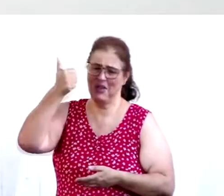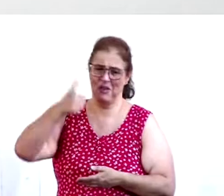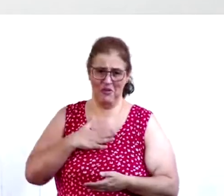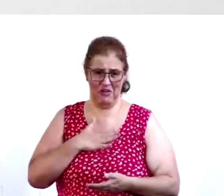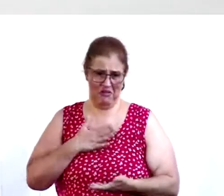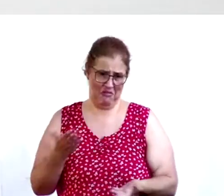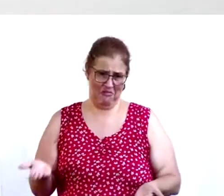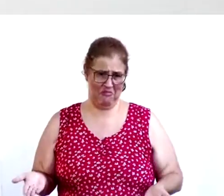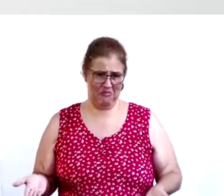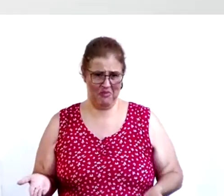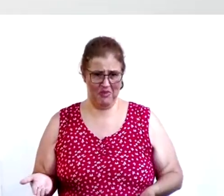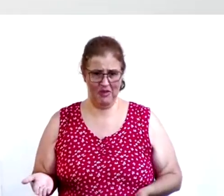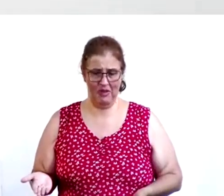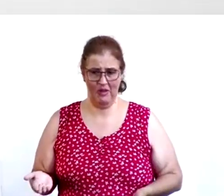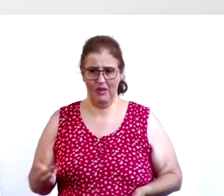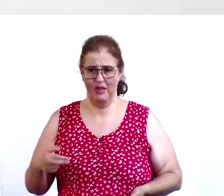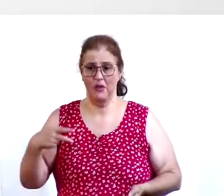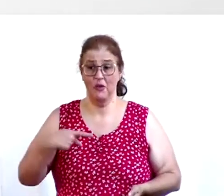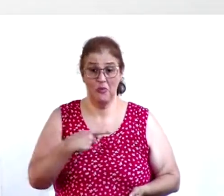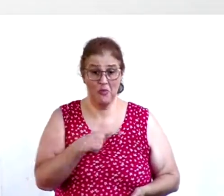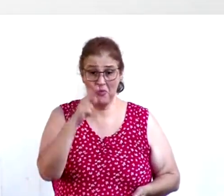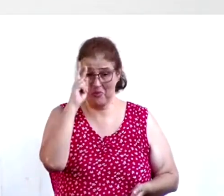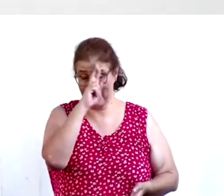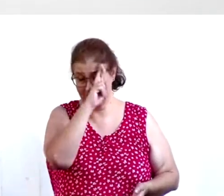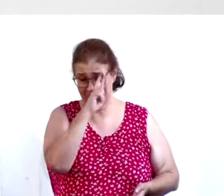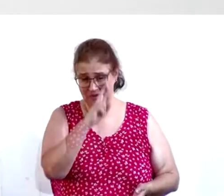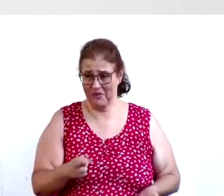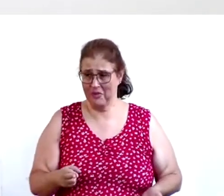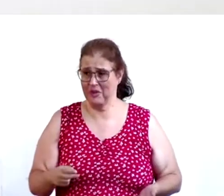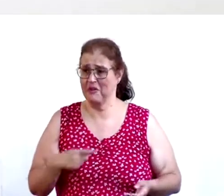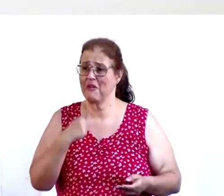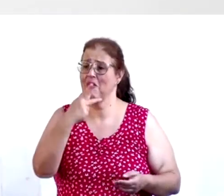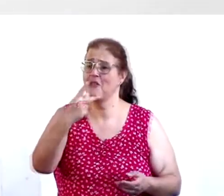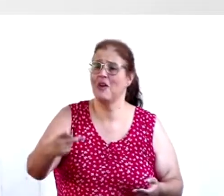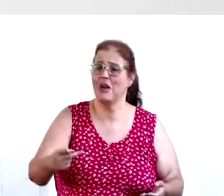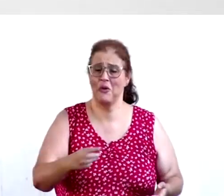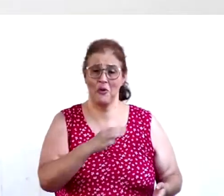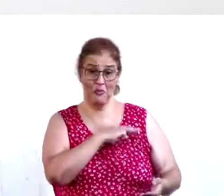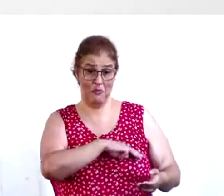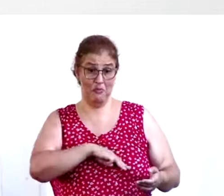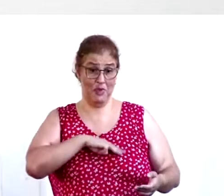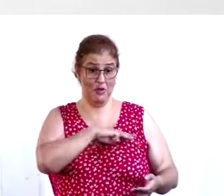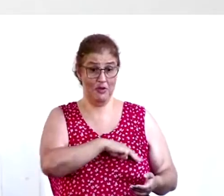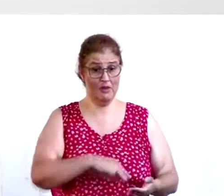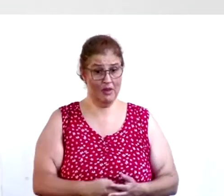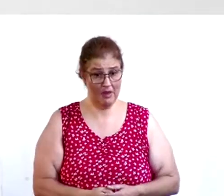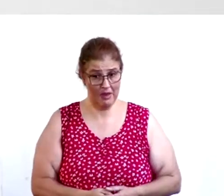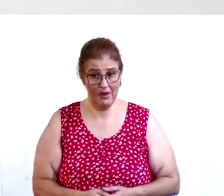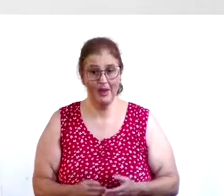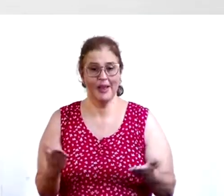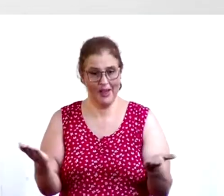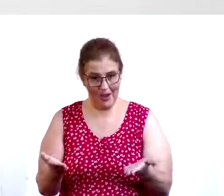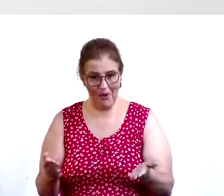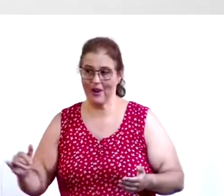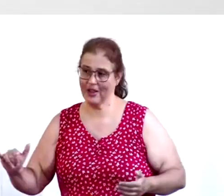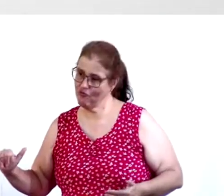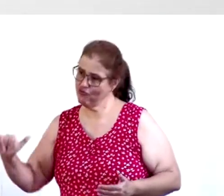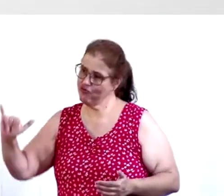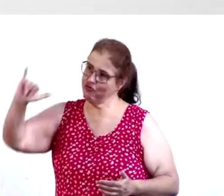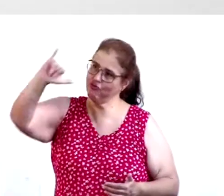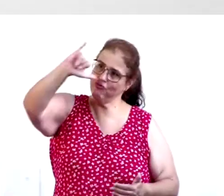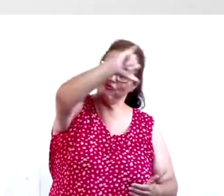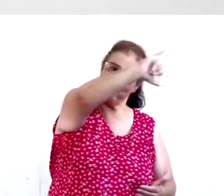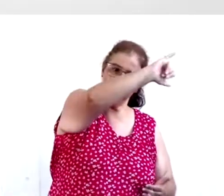até contribuo, o reverendo Robert acabou de falar, missão e tal, temos um missionário voando agora para o continente